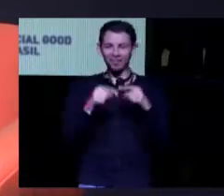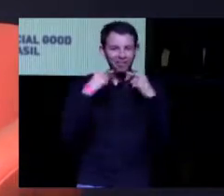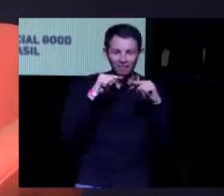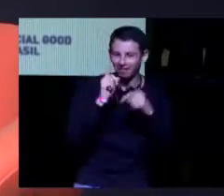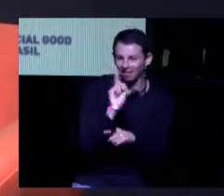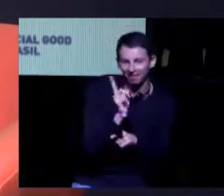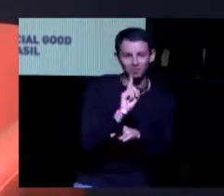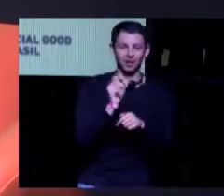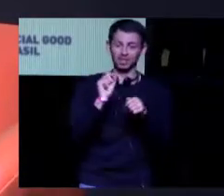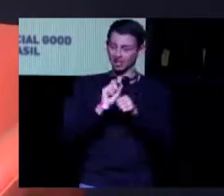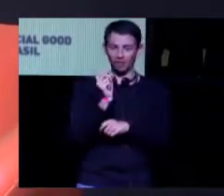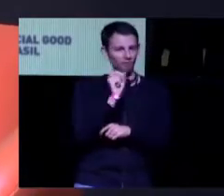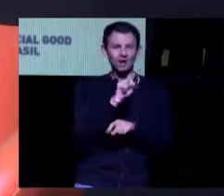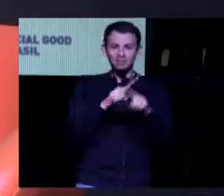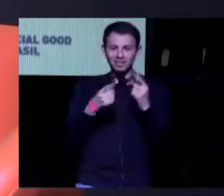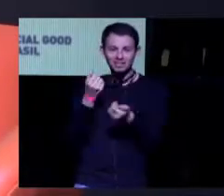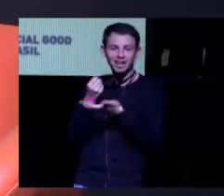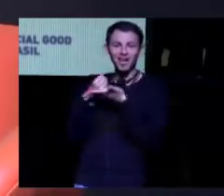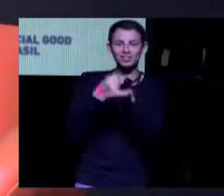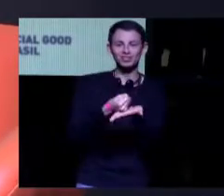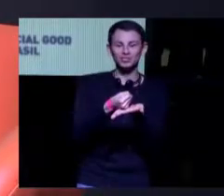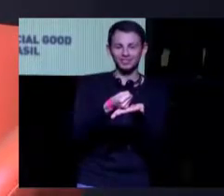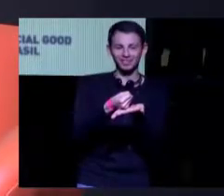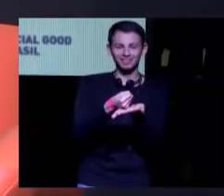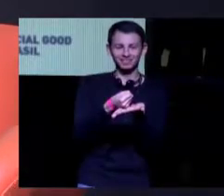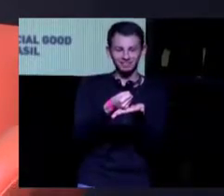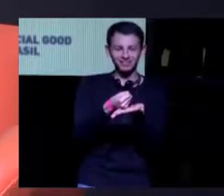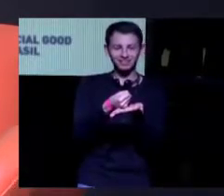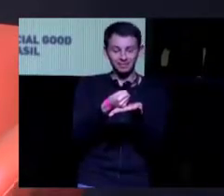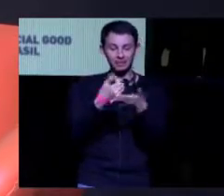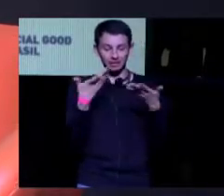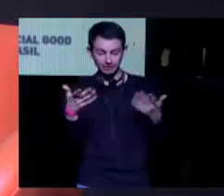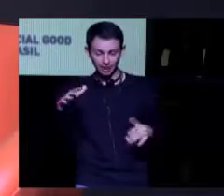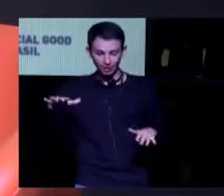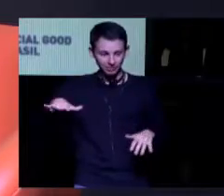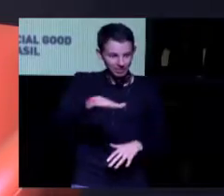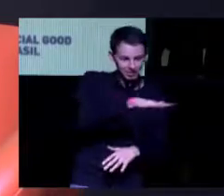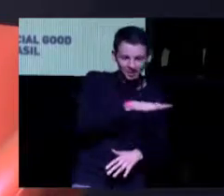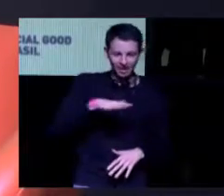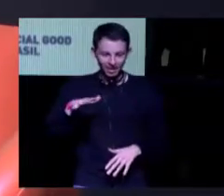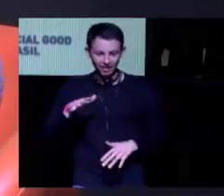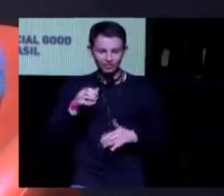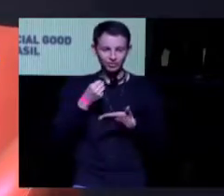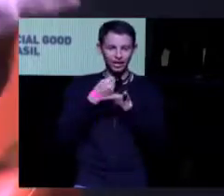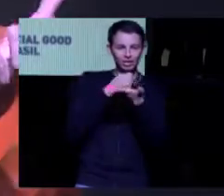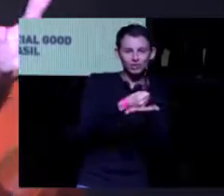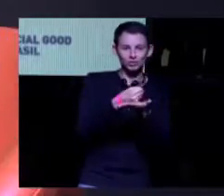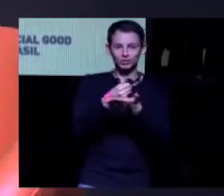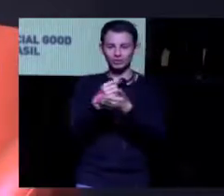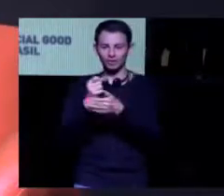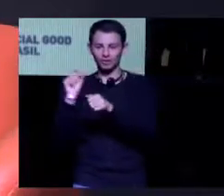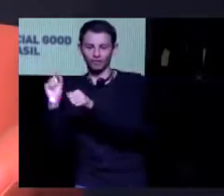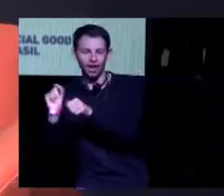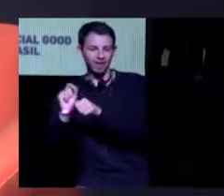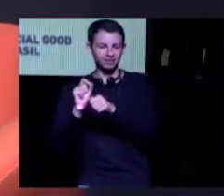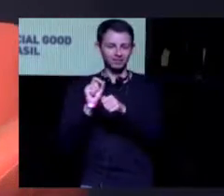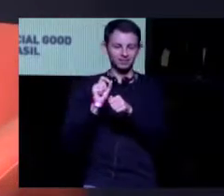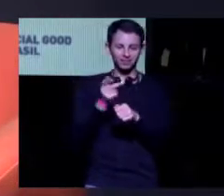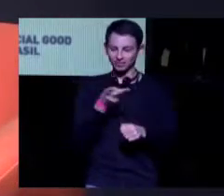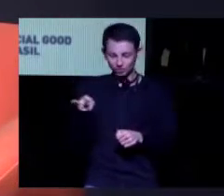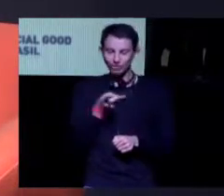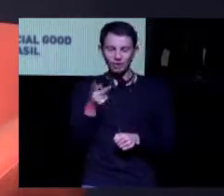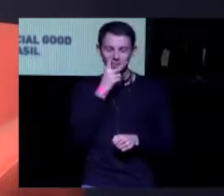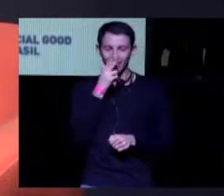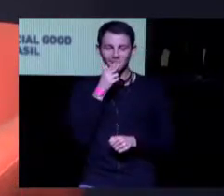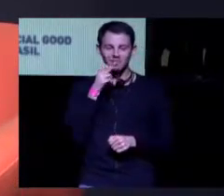quem faz. E nesse cenário onde quem apoia quem faz é tão importante quanto quem faz, a gente enxerga um novo protagonismo.